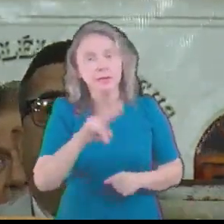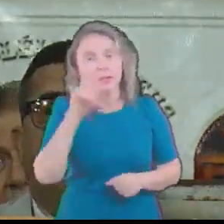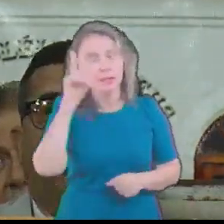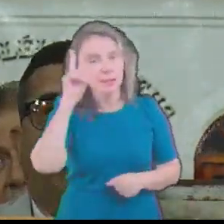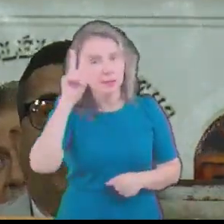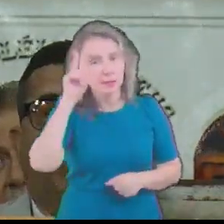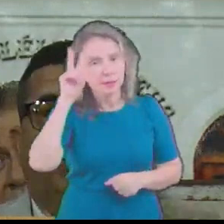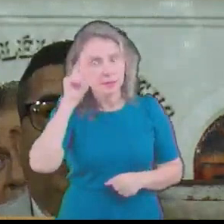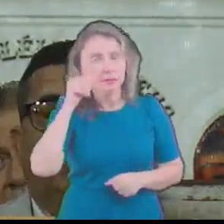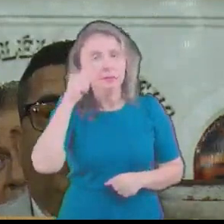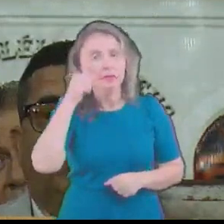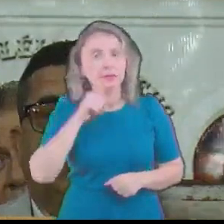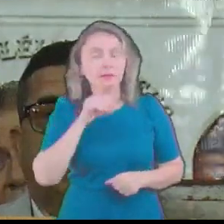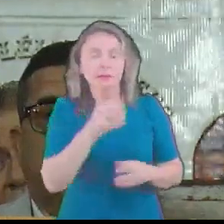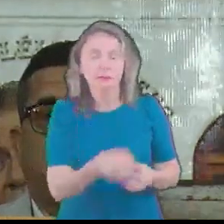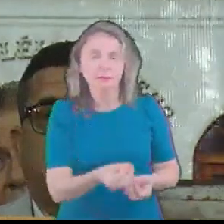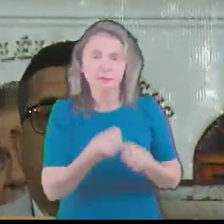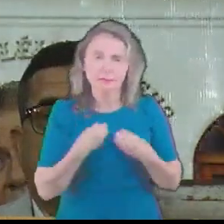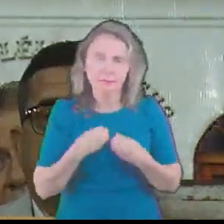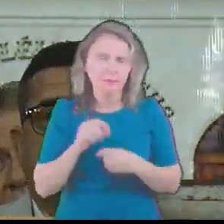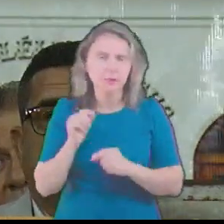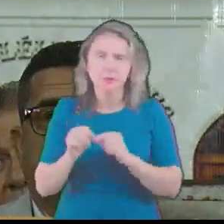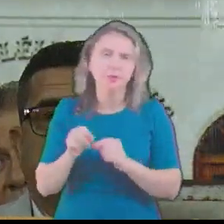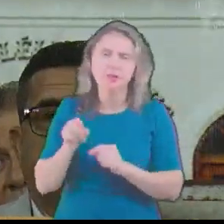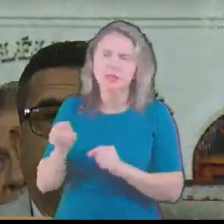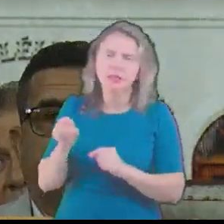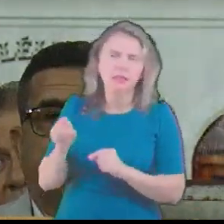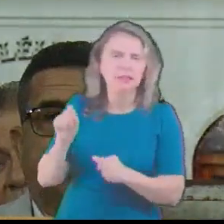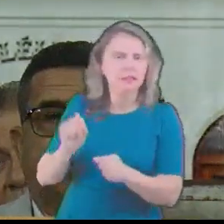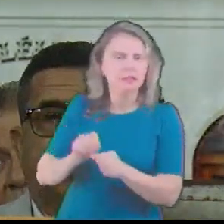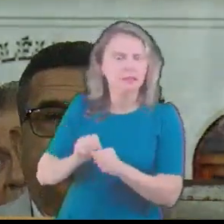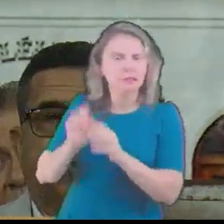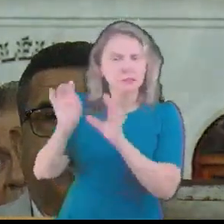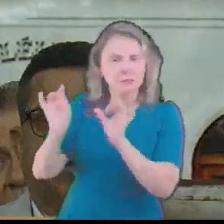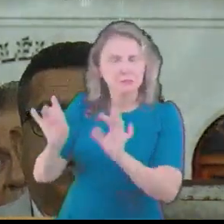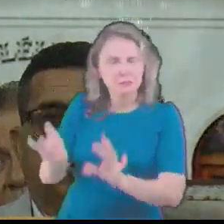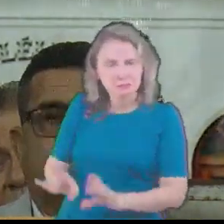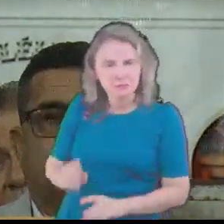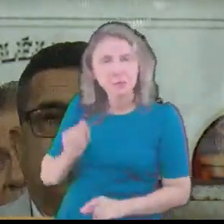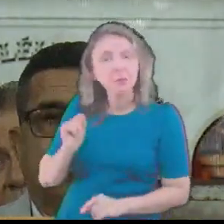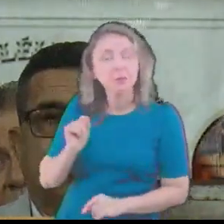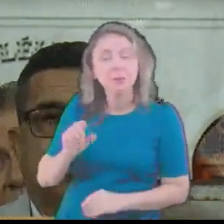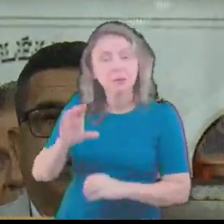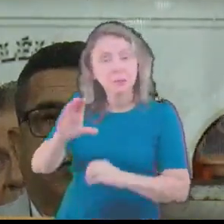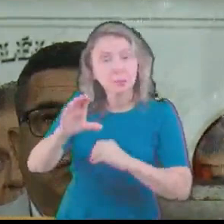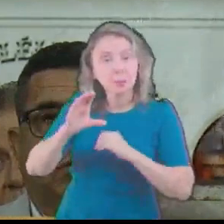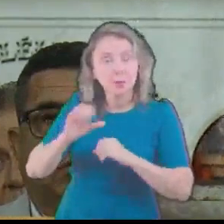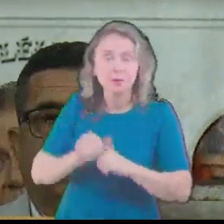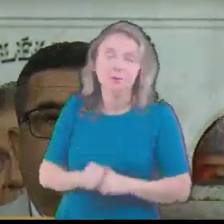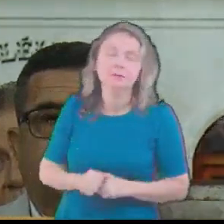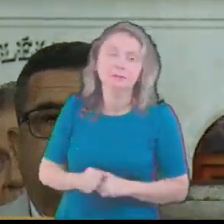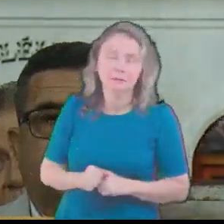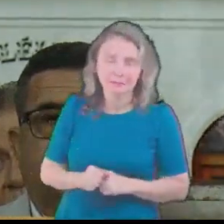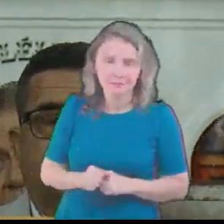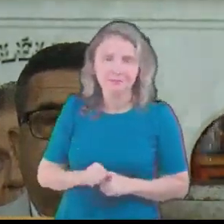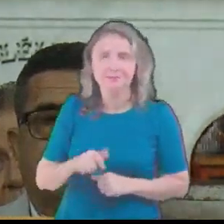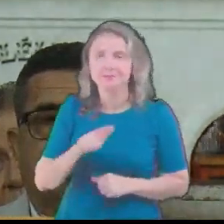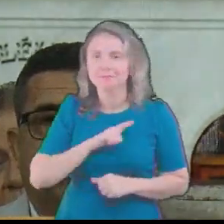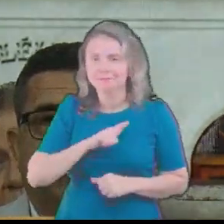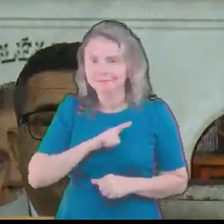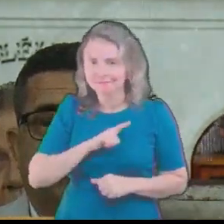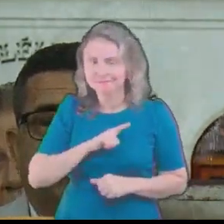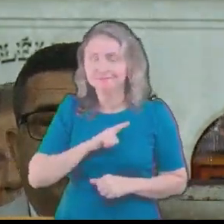E a gente fica olhando: o que ela fez de tão especial para ser lembrada? Ela fez algo diferente,